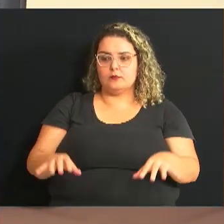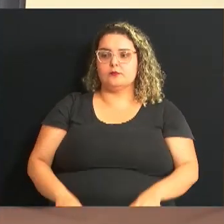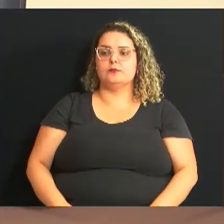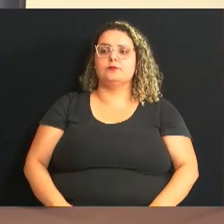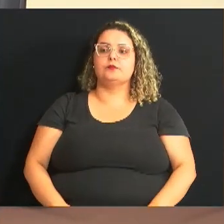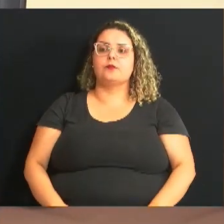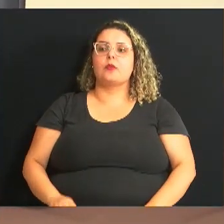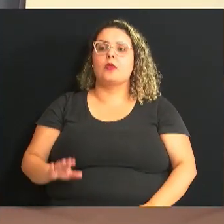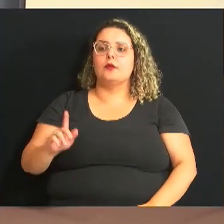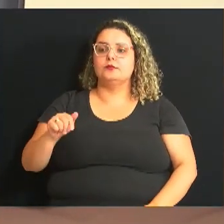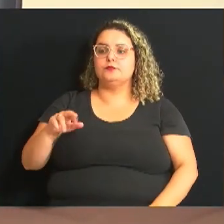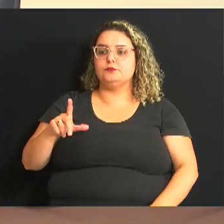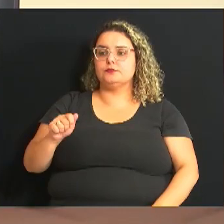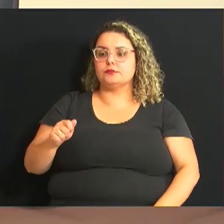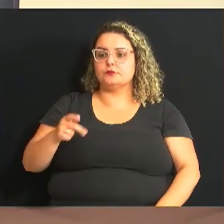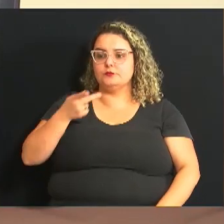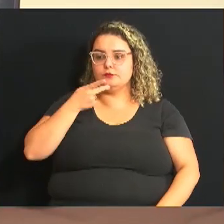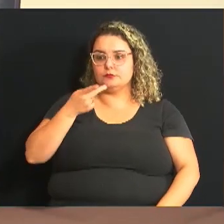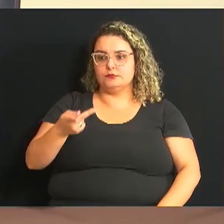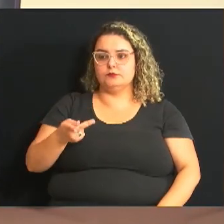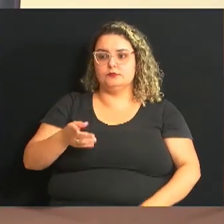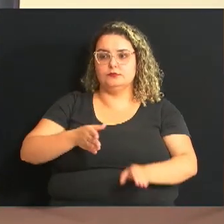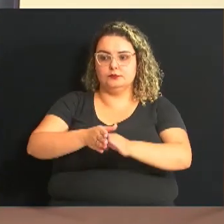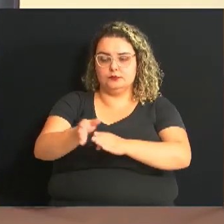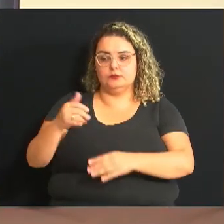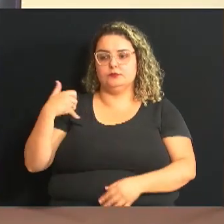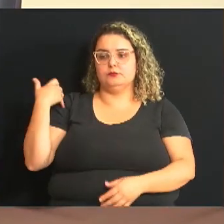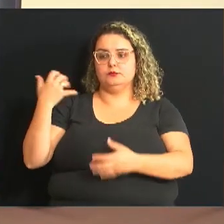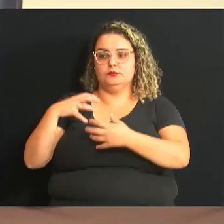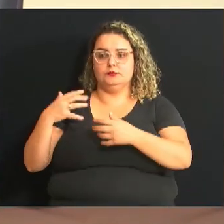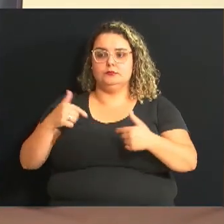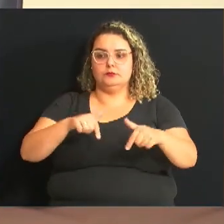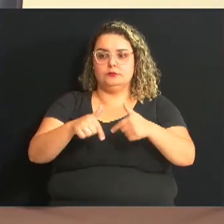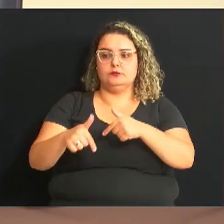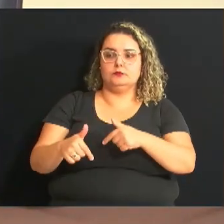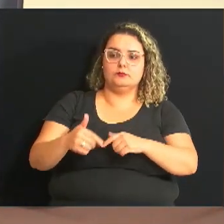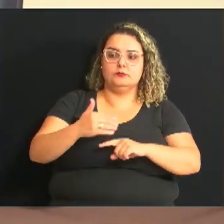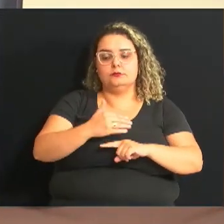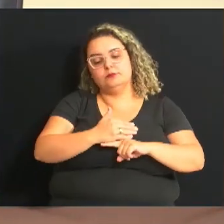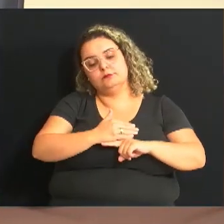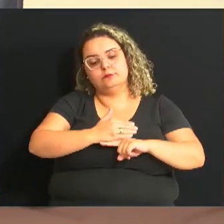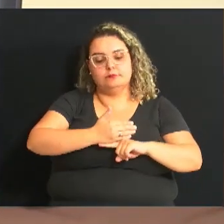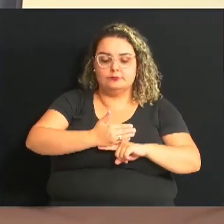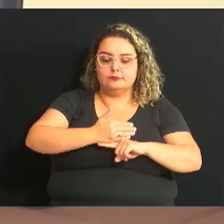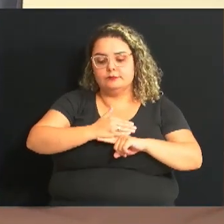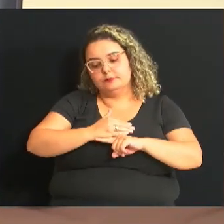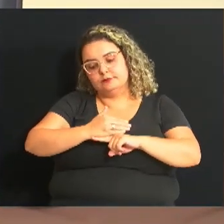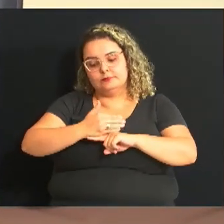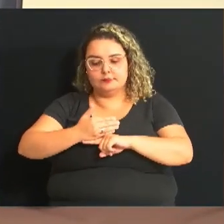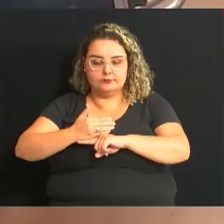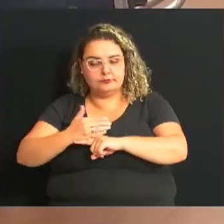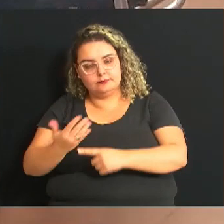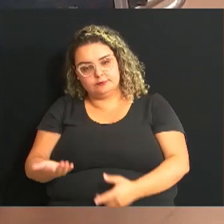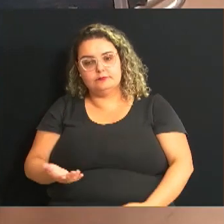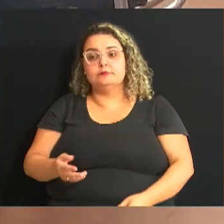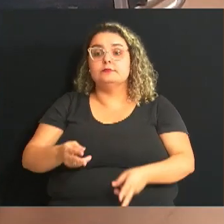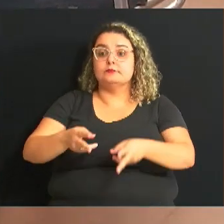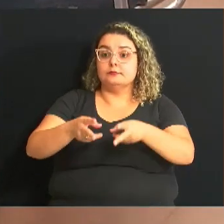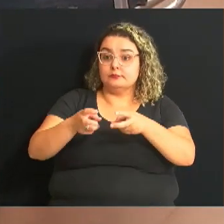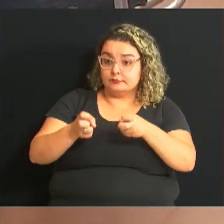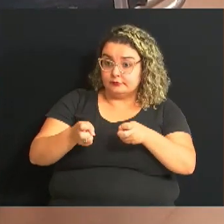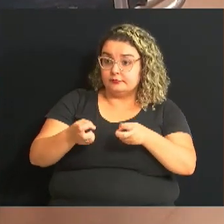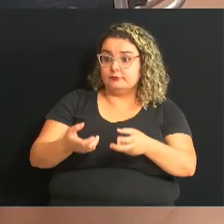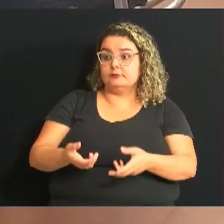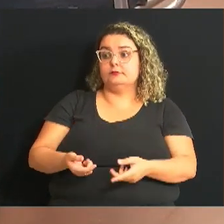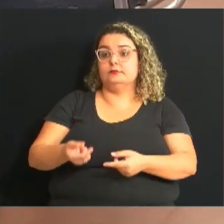falou que o Conselho do Idoso tem feito um trabalho de formiguinha, a gente percebe que ainda o montante é um